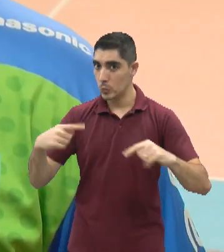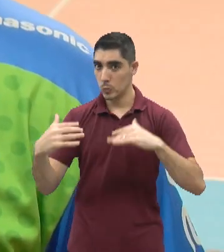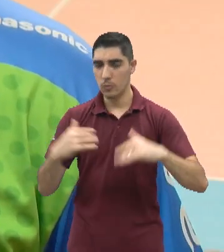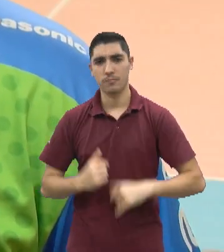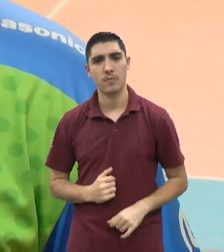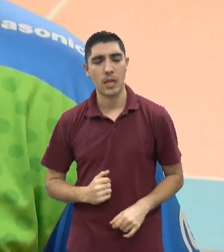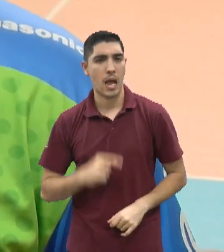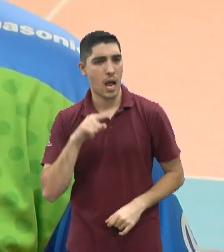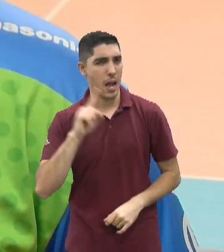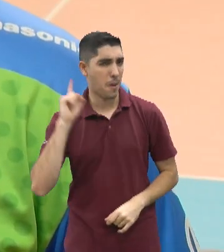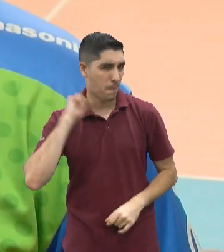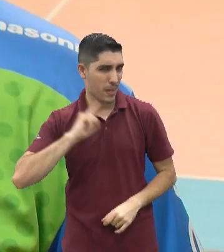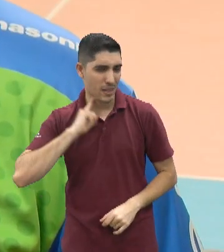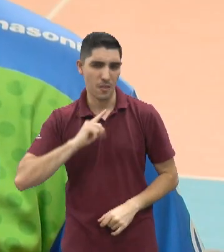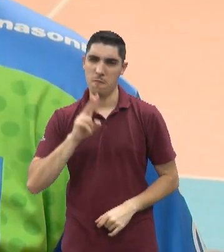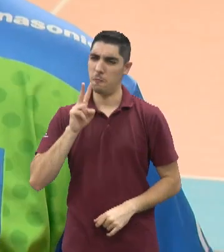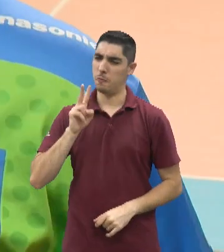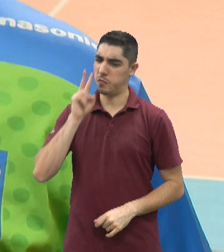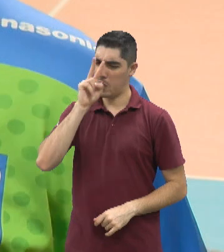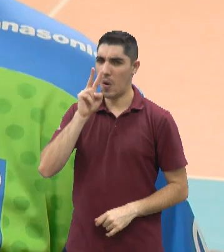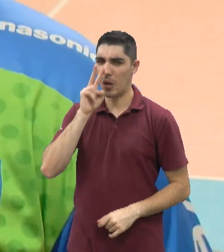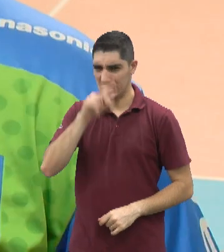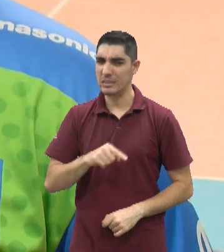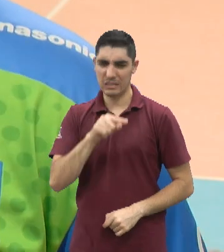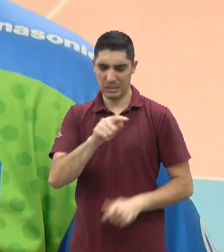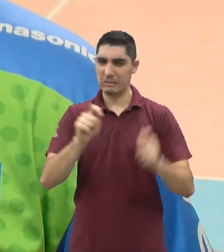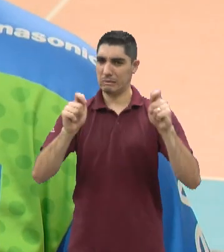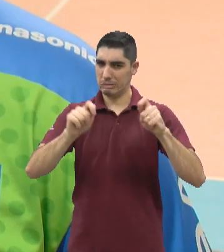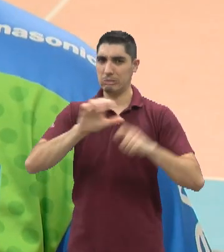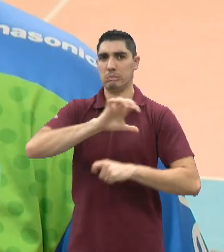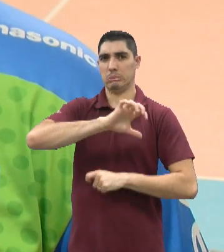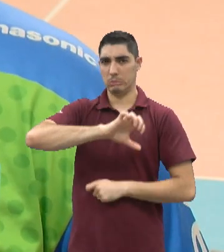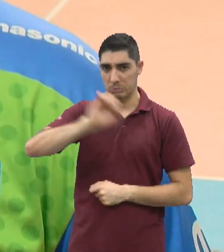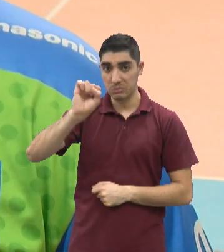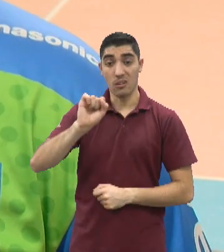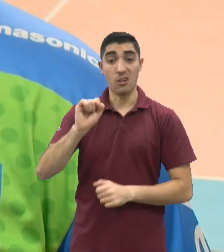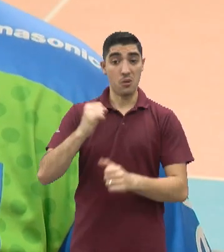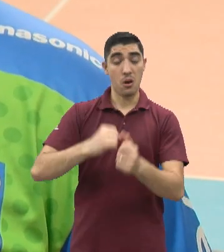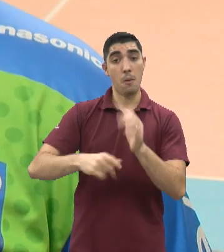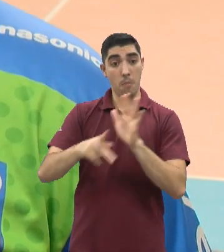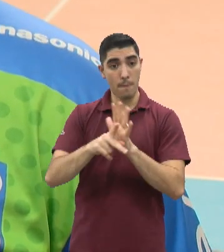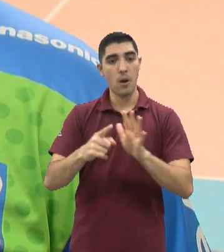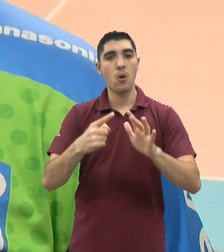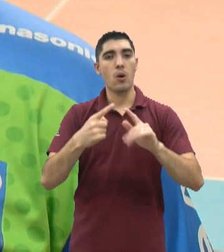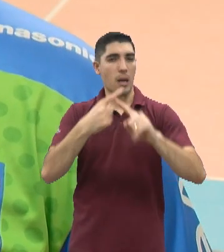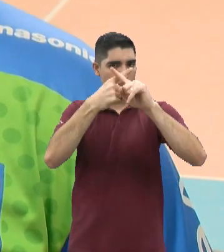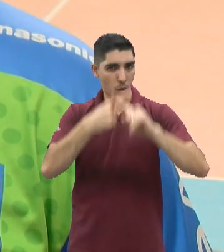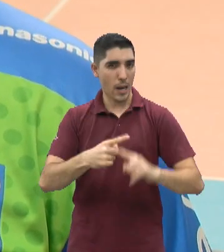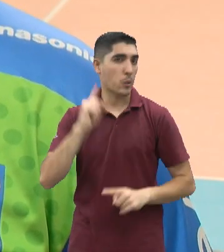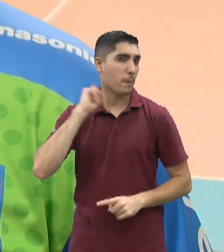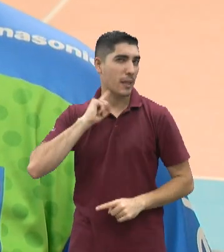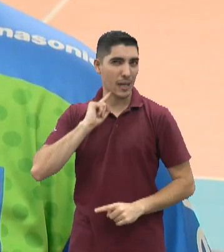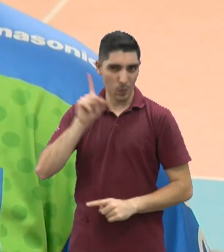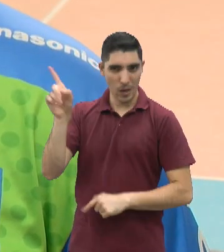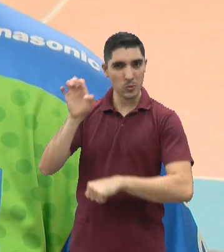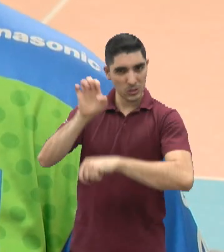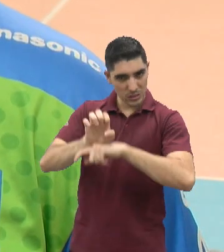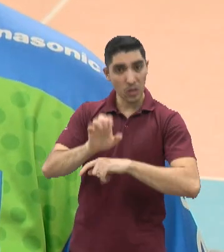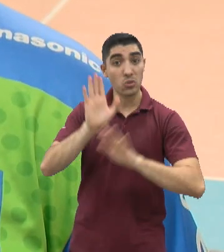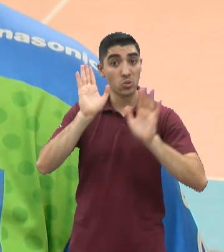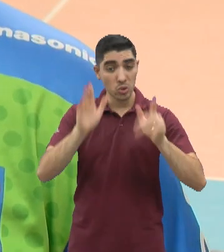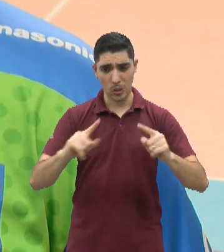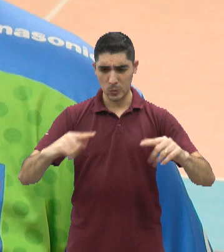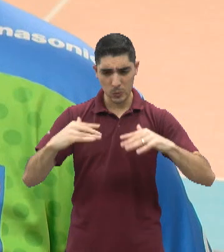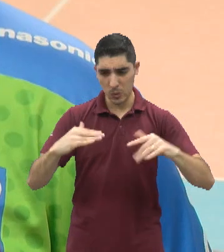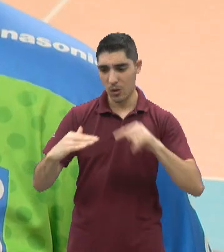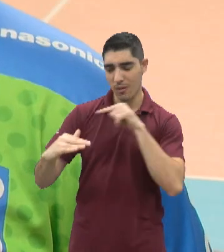fortíssimo, é um time montado para disputar títulos, né? Já chegou agora na final do Mineiro e fez dois jogos duríssimos com o Sada